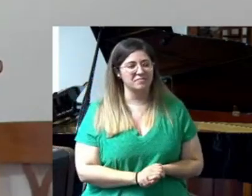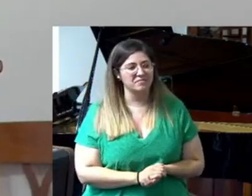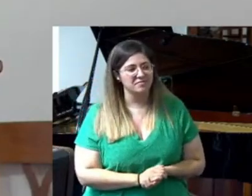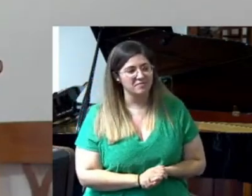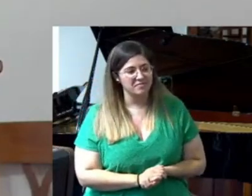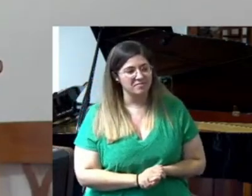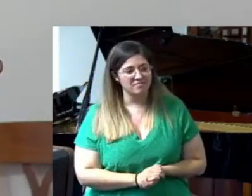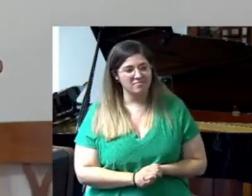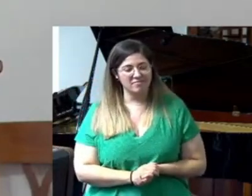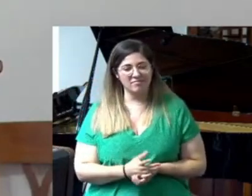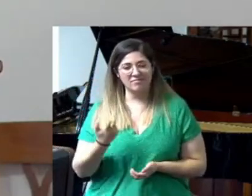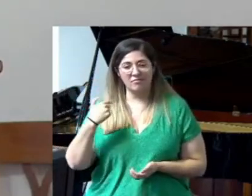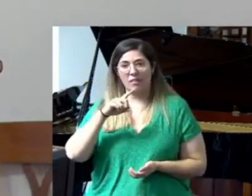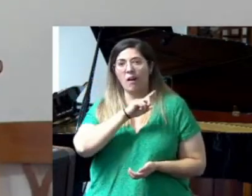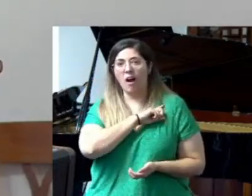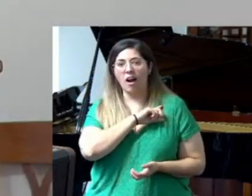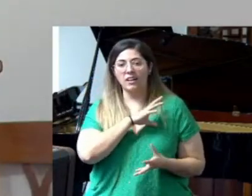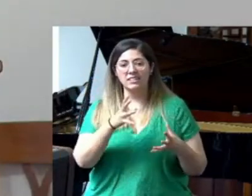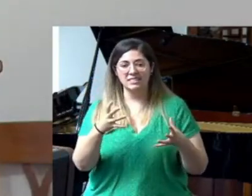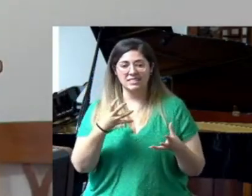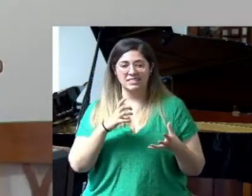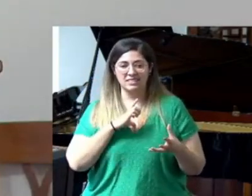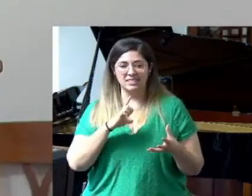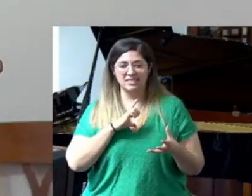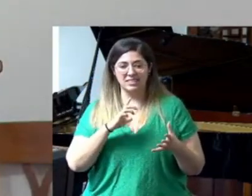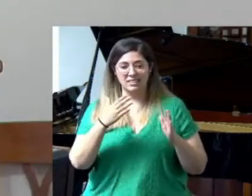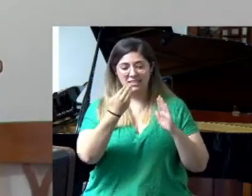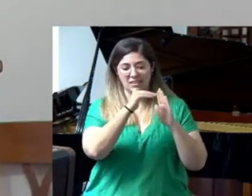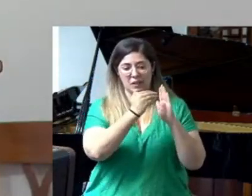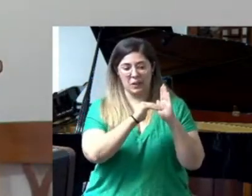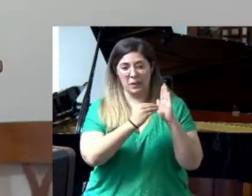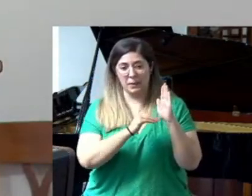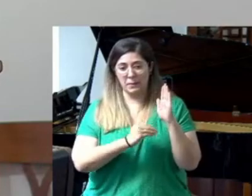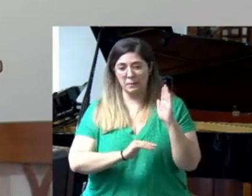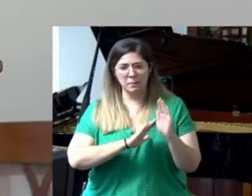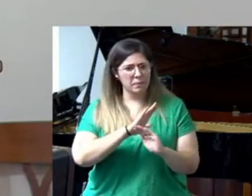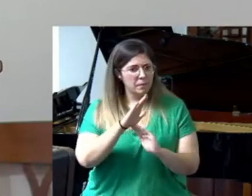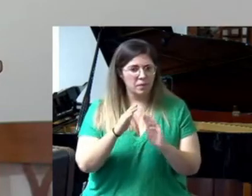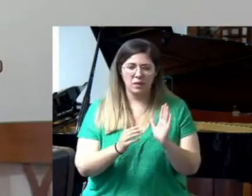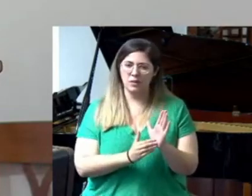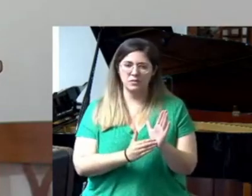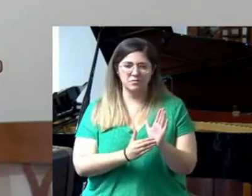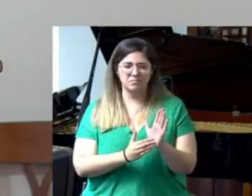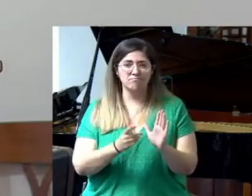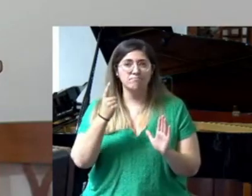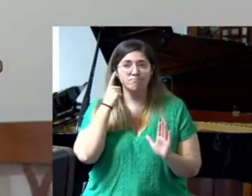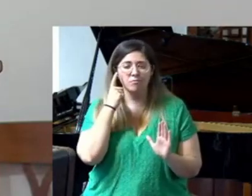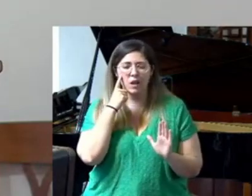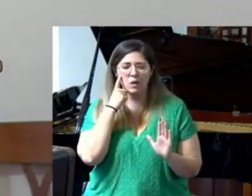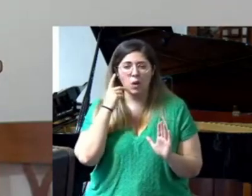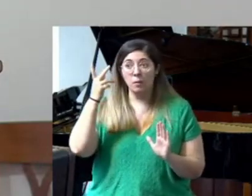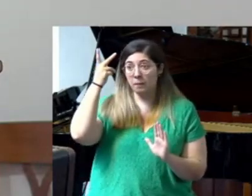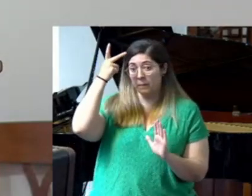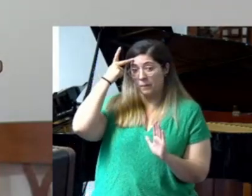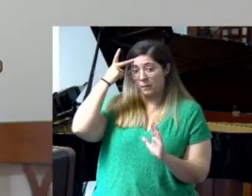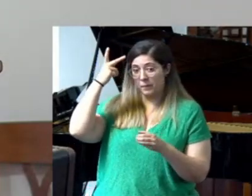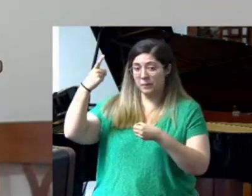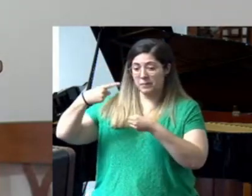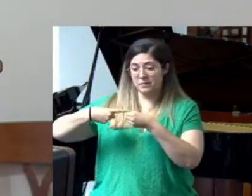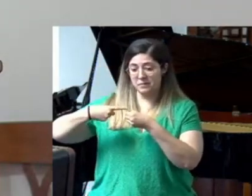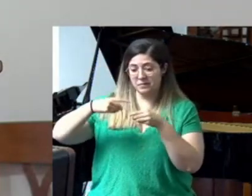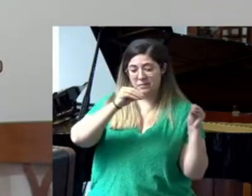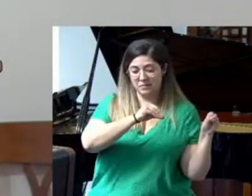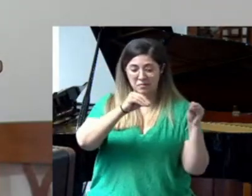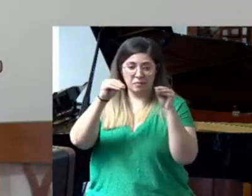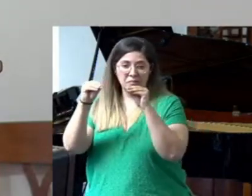né? Mateus e Bia estavam com um pé em São José dos Campos no ano passado. Conversamos um ano inteiro sobre isso.